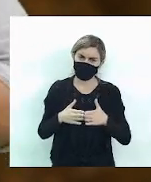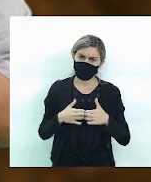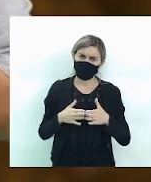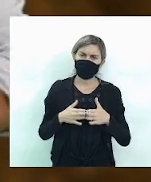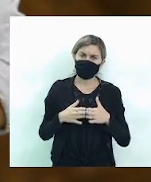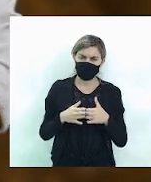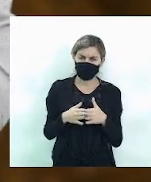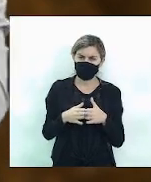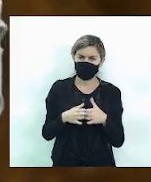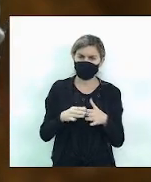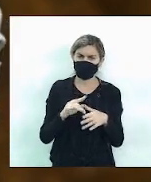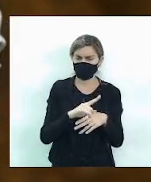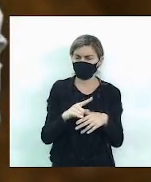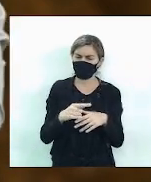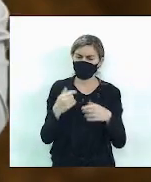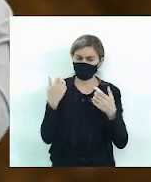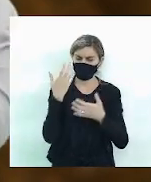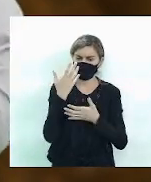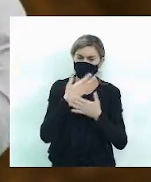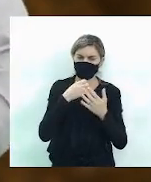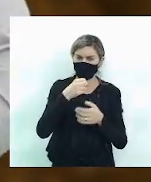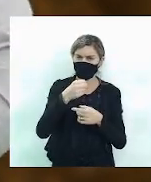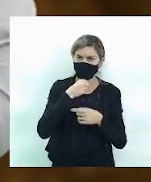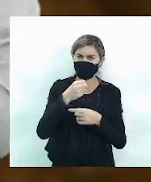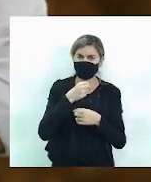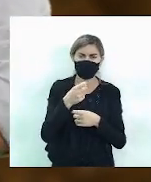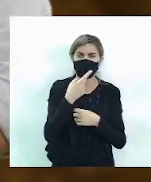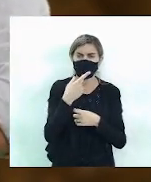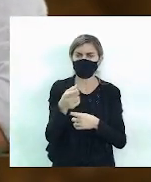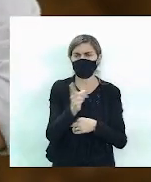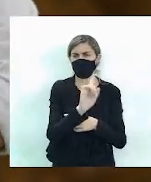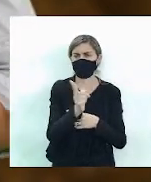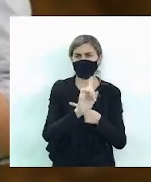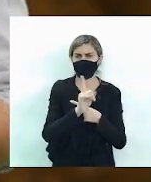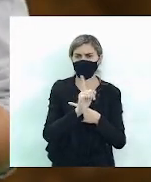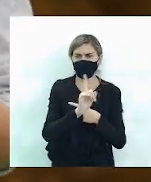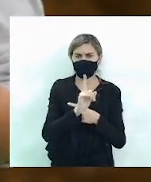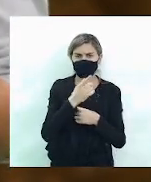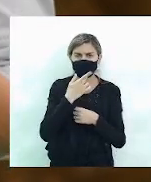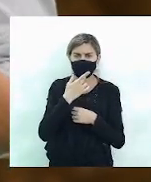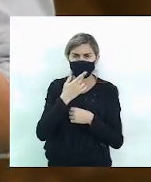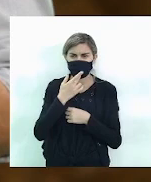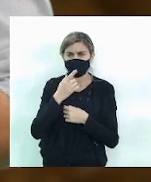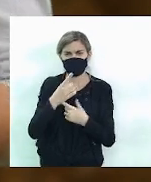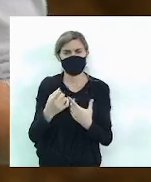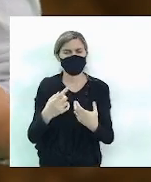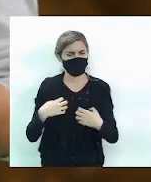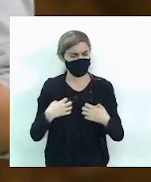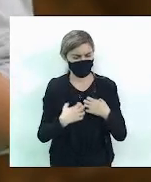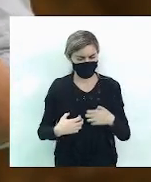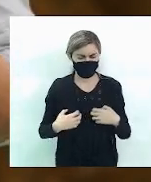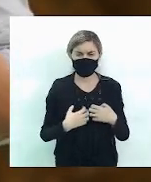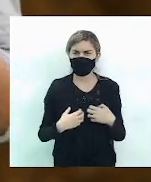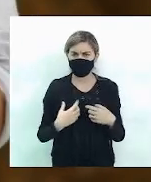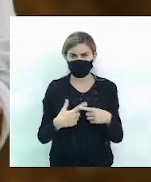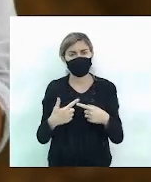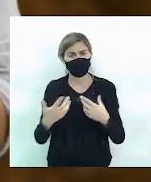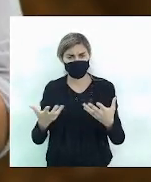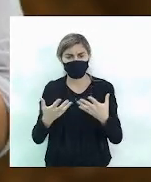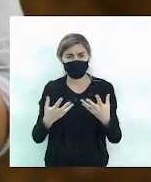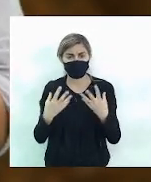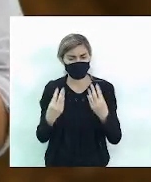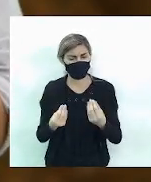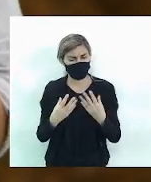fosse para cantar. E ele recebeu um não. Ele ficou um tanto chateado porque ele queria